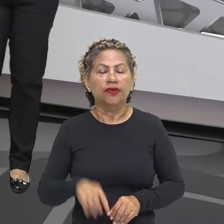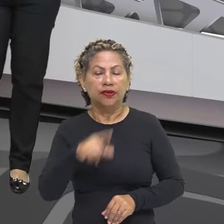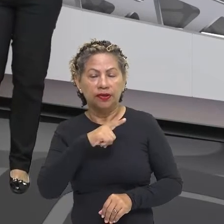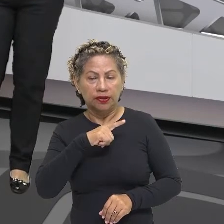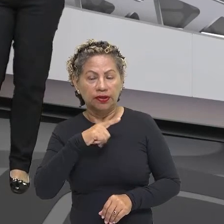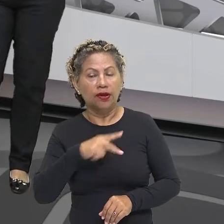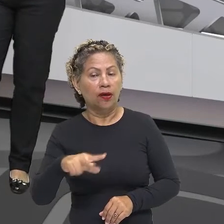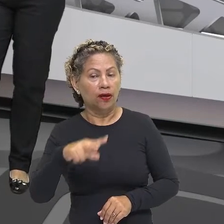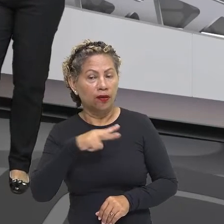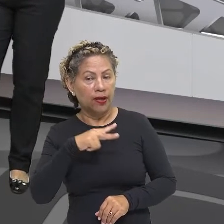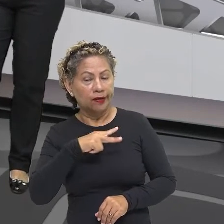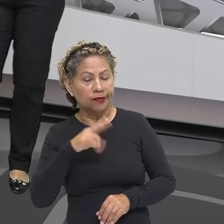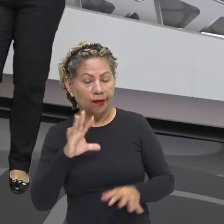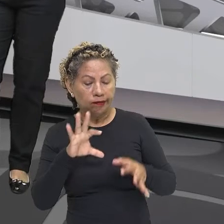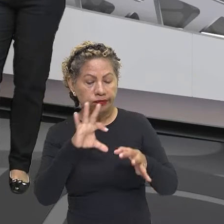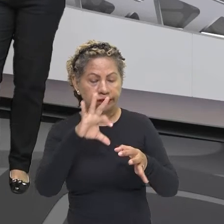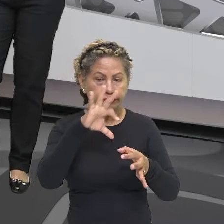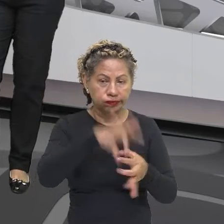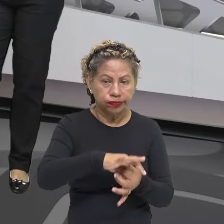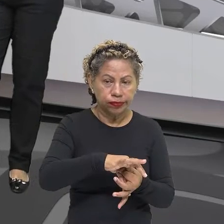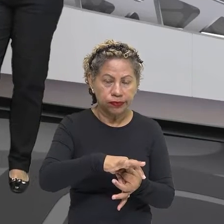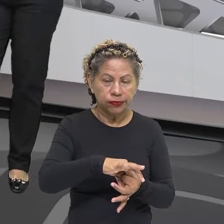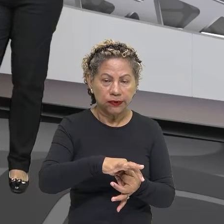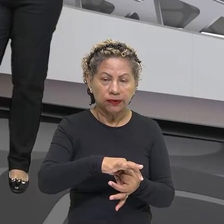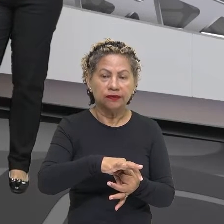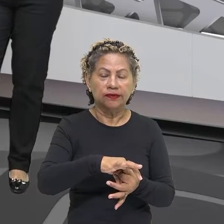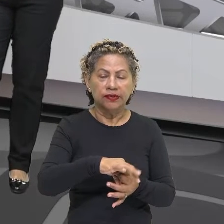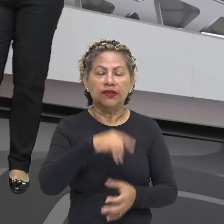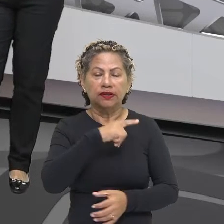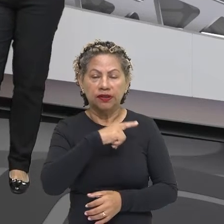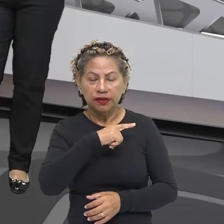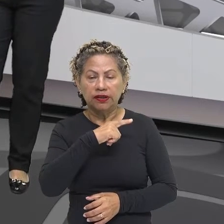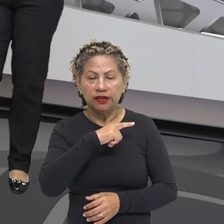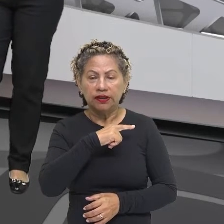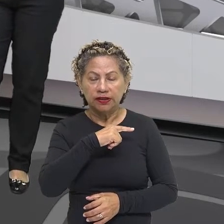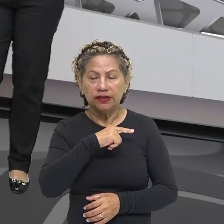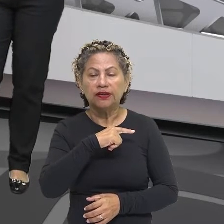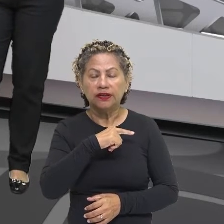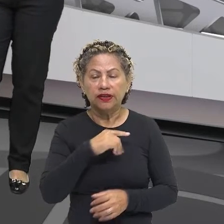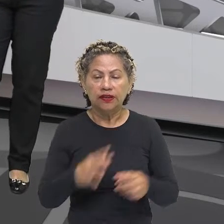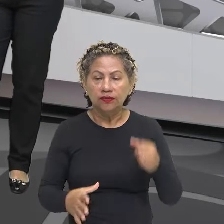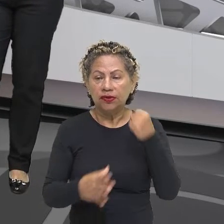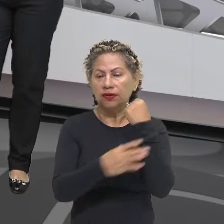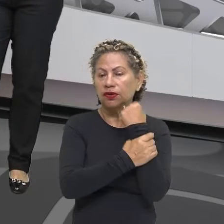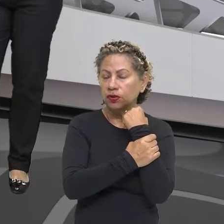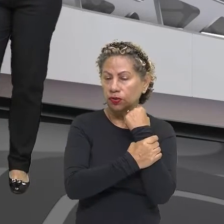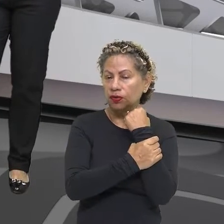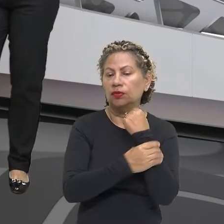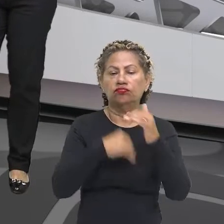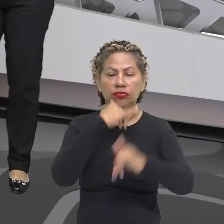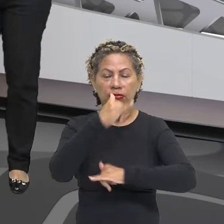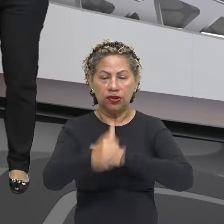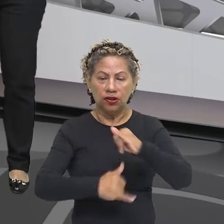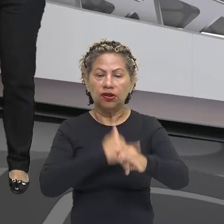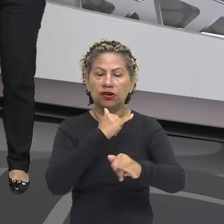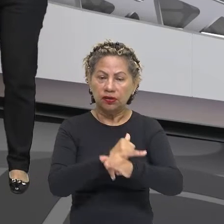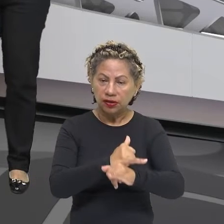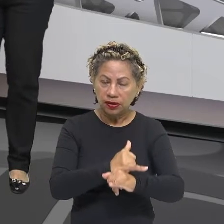O outro tipo de aplicativo é o VPN, tá bom? O VPN, essa sigla vem